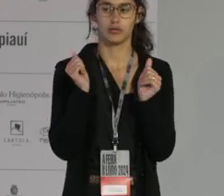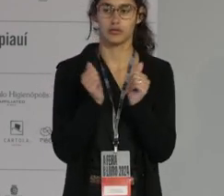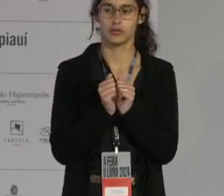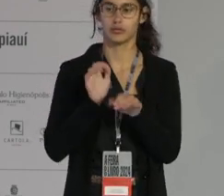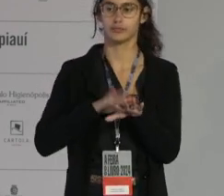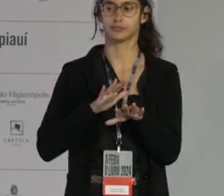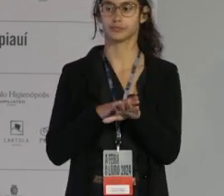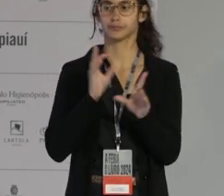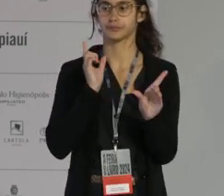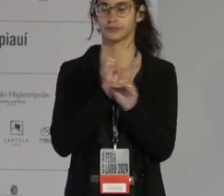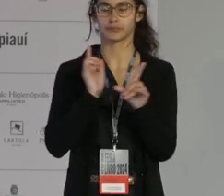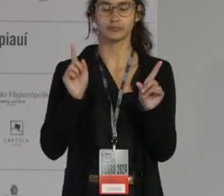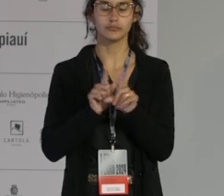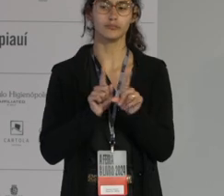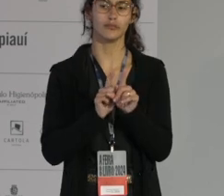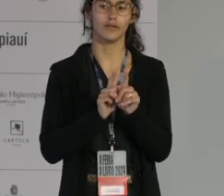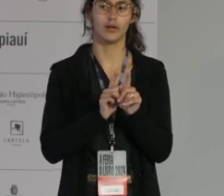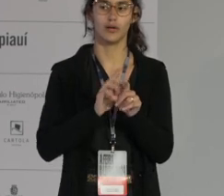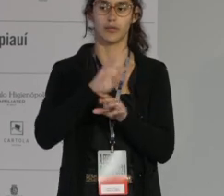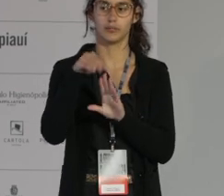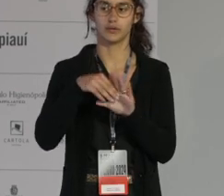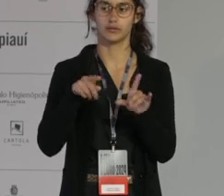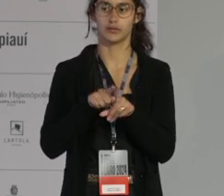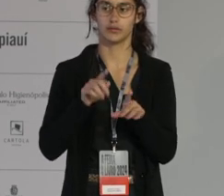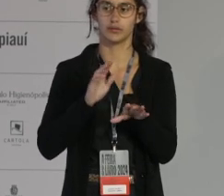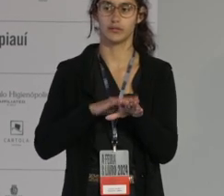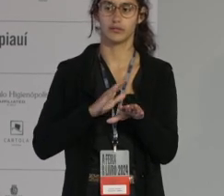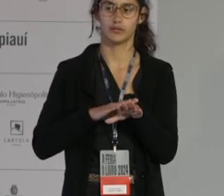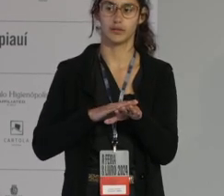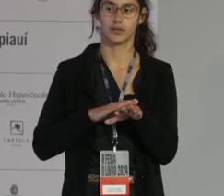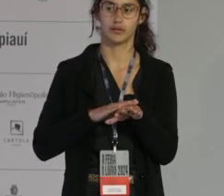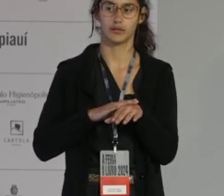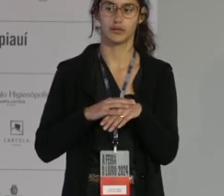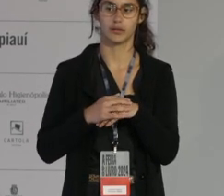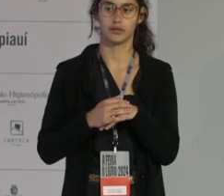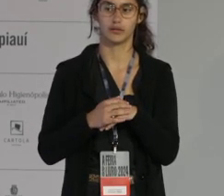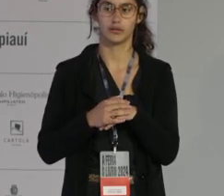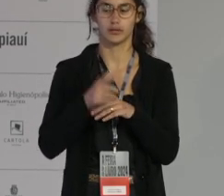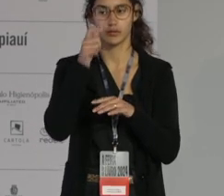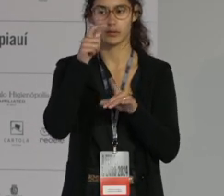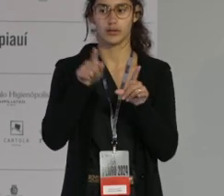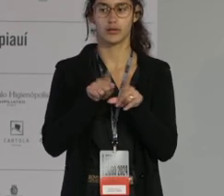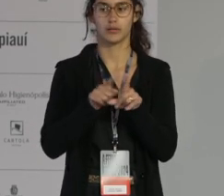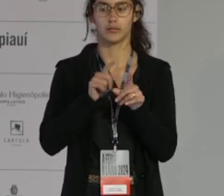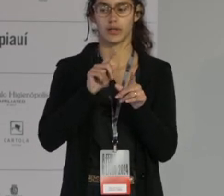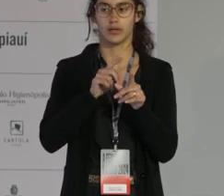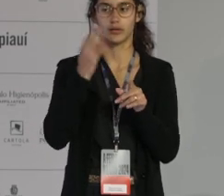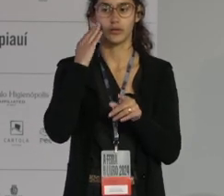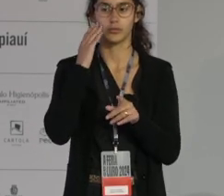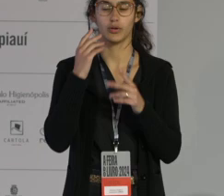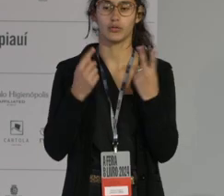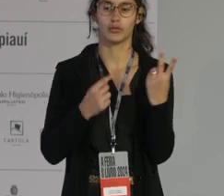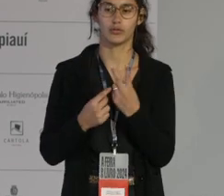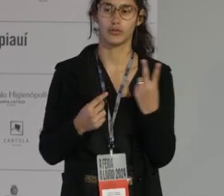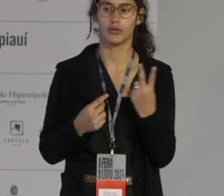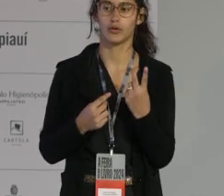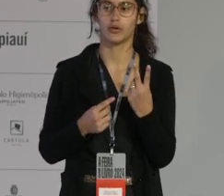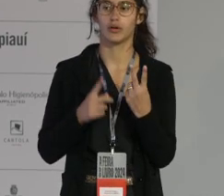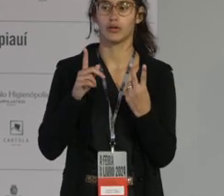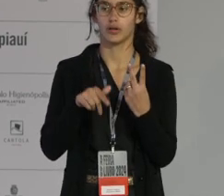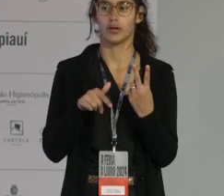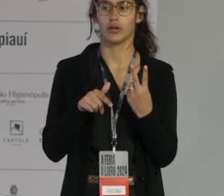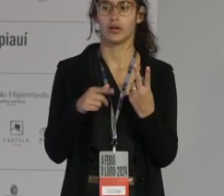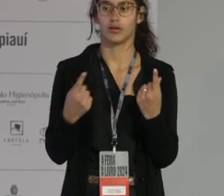ou se resolve acumulando, né? Assim, como uma cleptomaníaca. É interessante fazer a leitura dos dois, assim, como são meio que